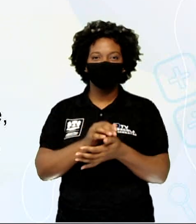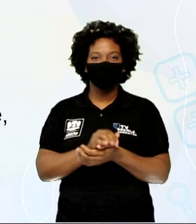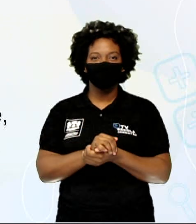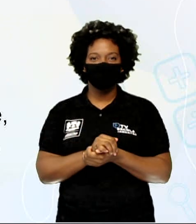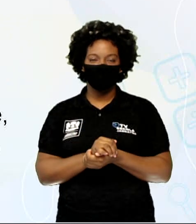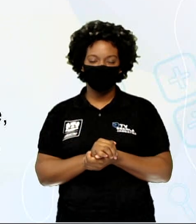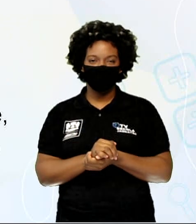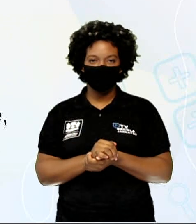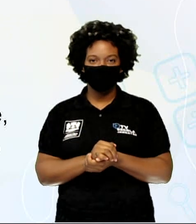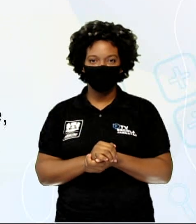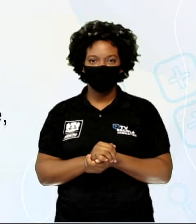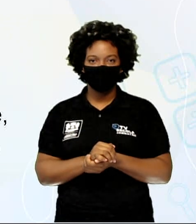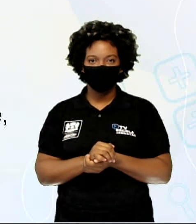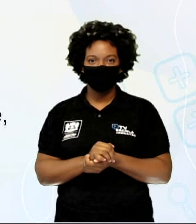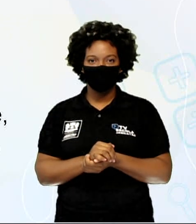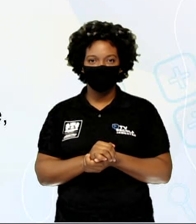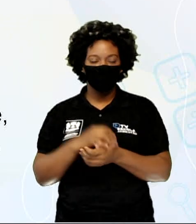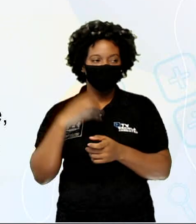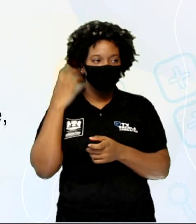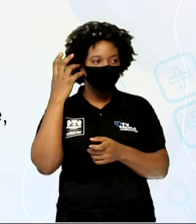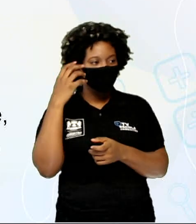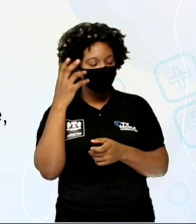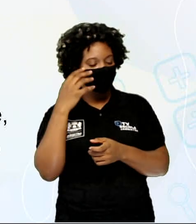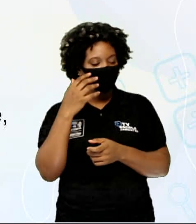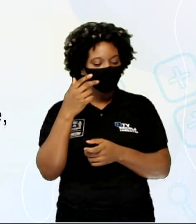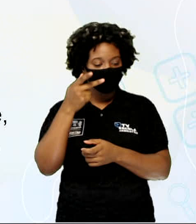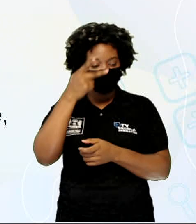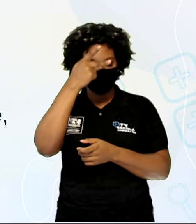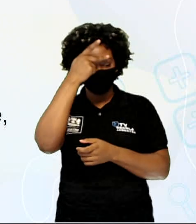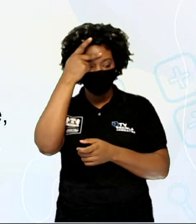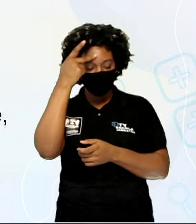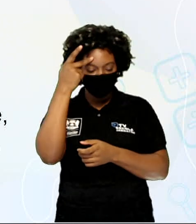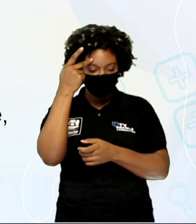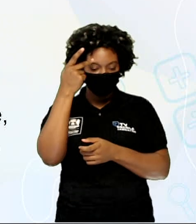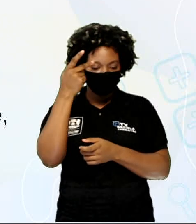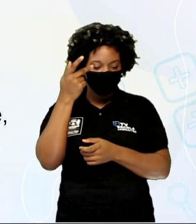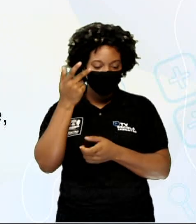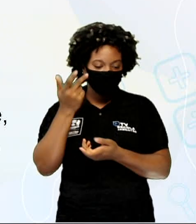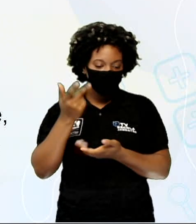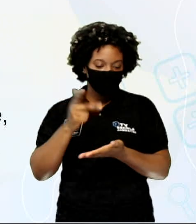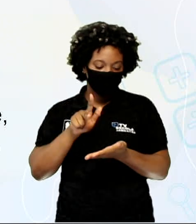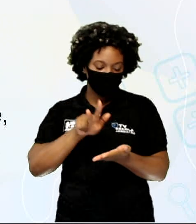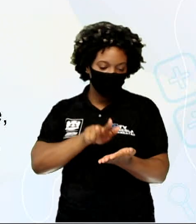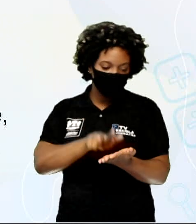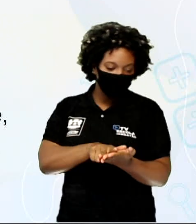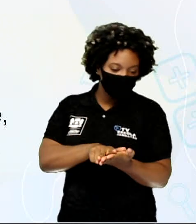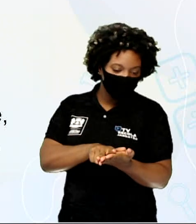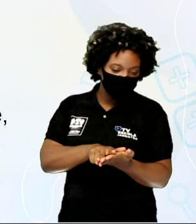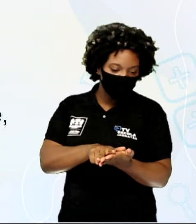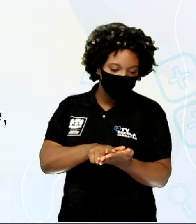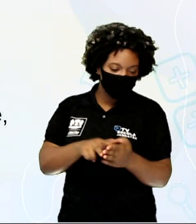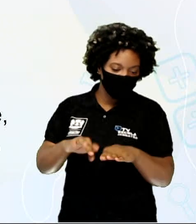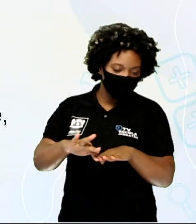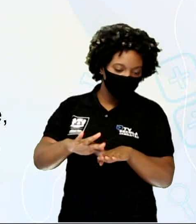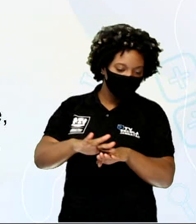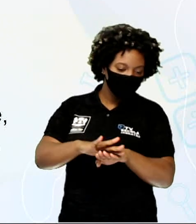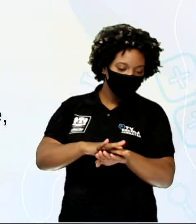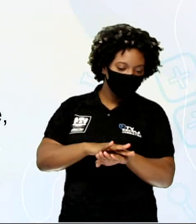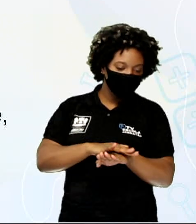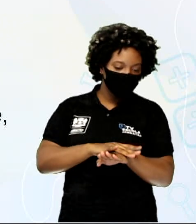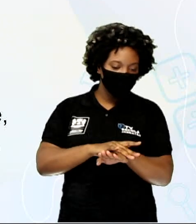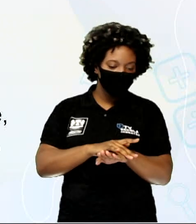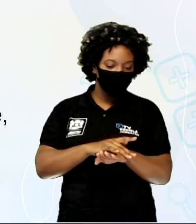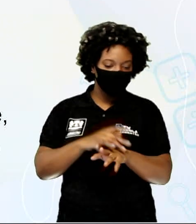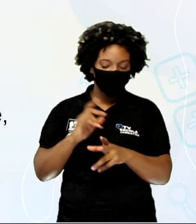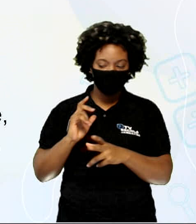dono do gado. Eu canto mendigo de sujo farrapo, coberto de trapo e mochila na